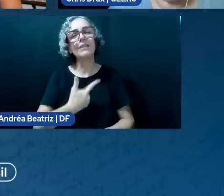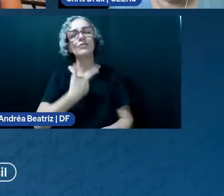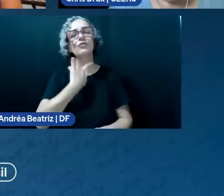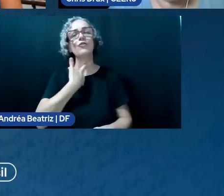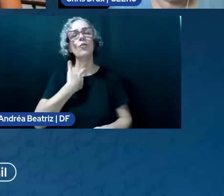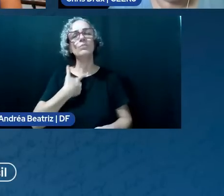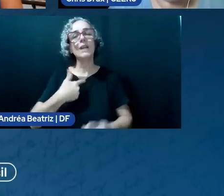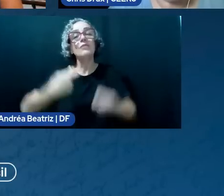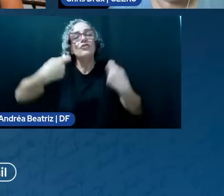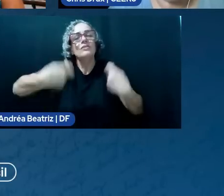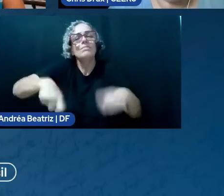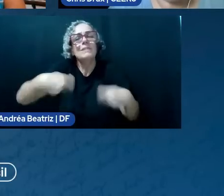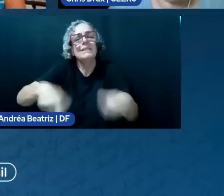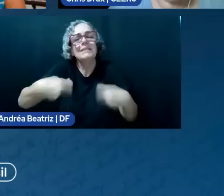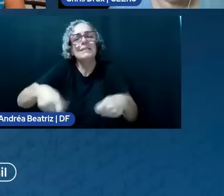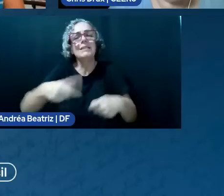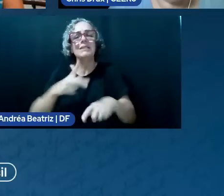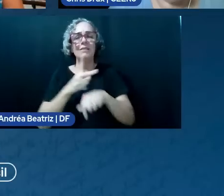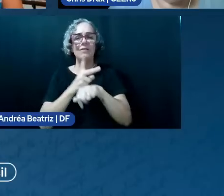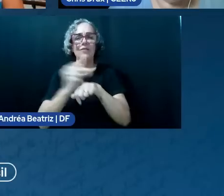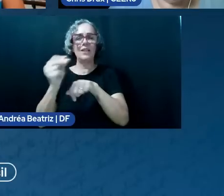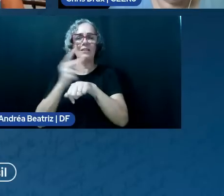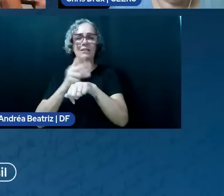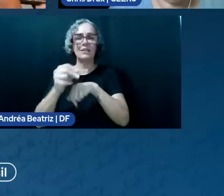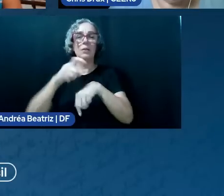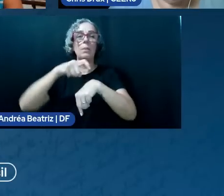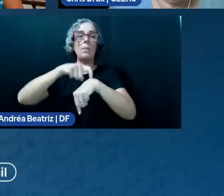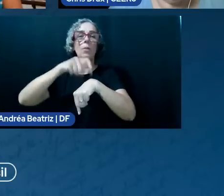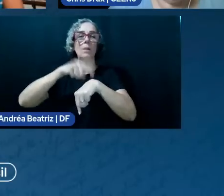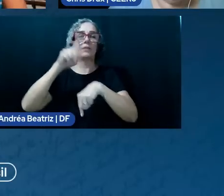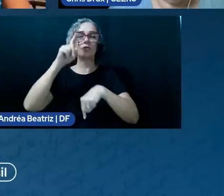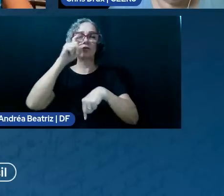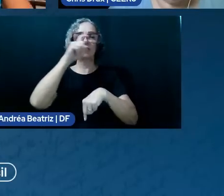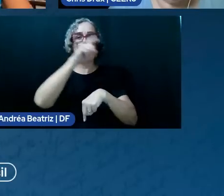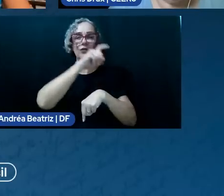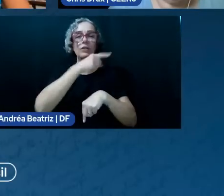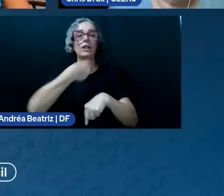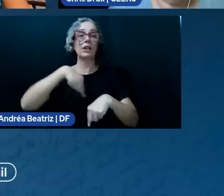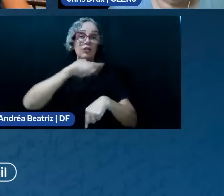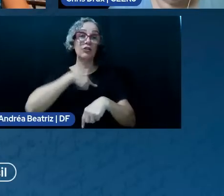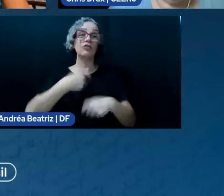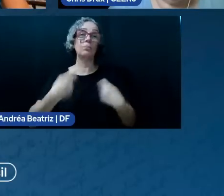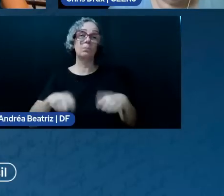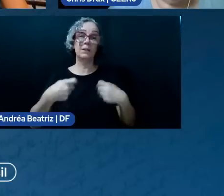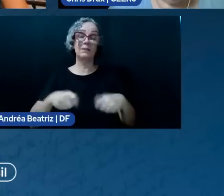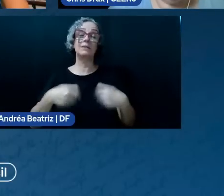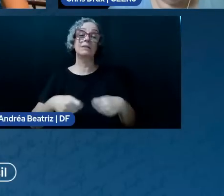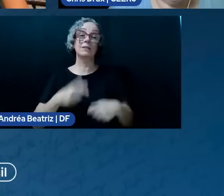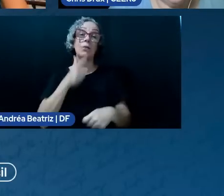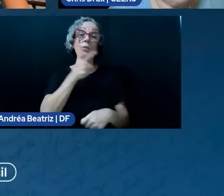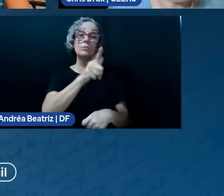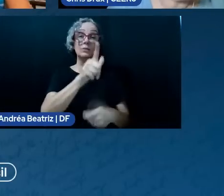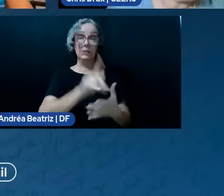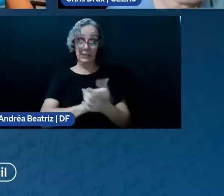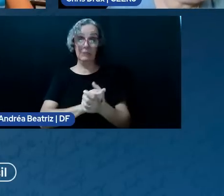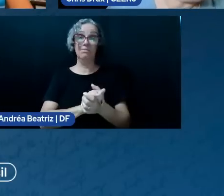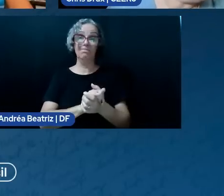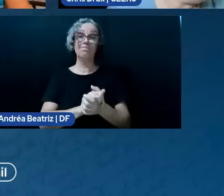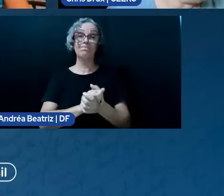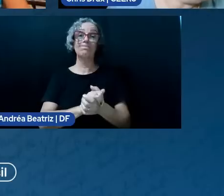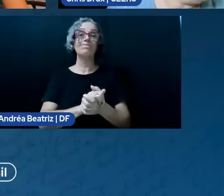de vencer, né, os momentos difíceis que temos que suportar nessa vida. Então, sem dúvida,